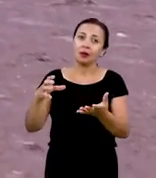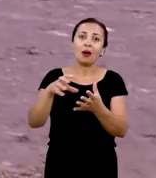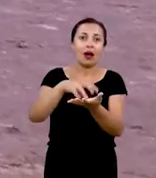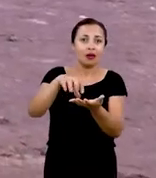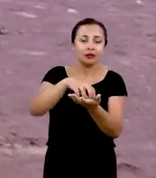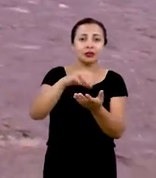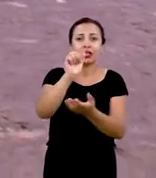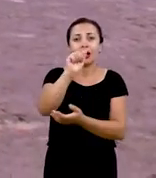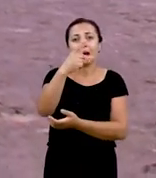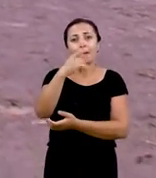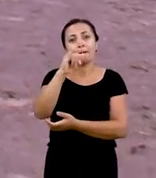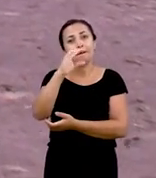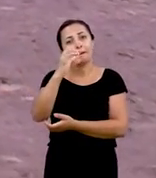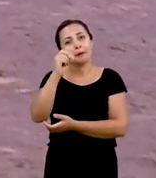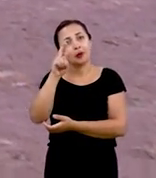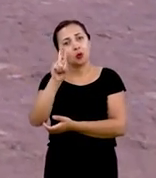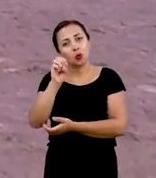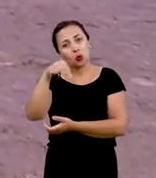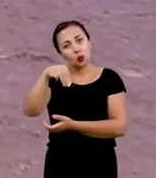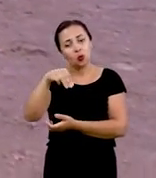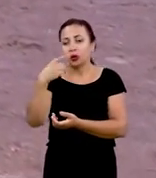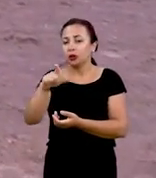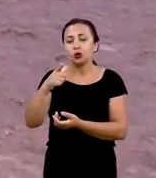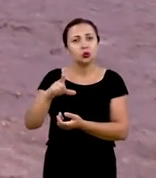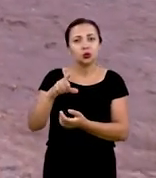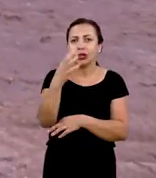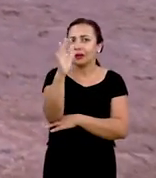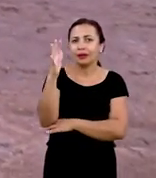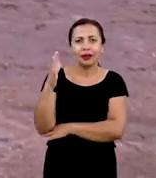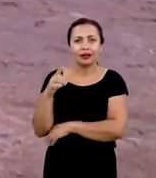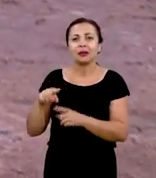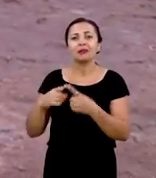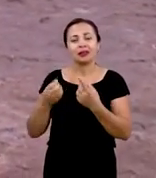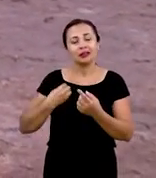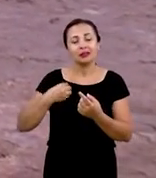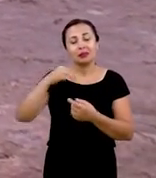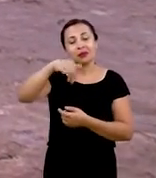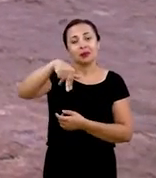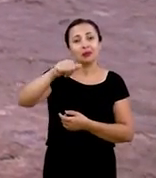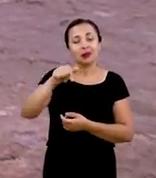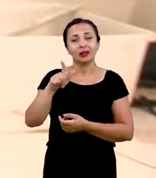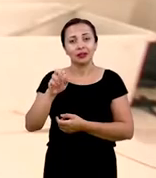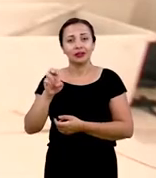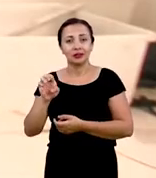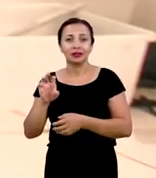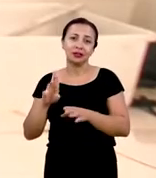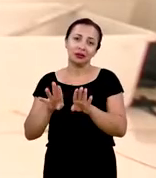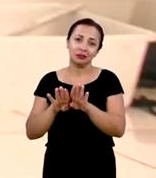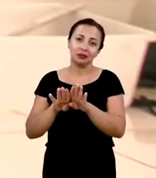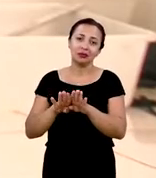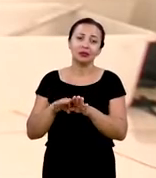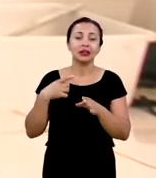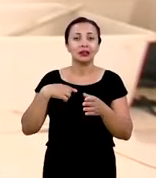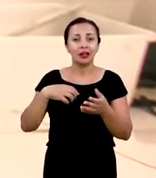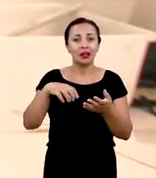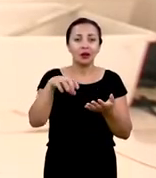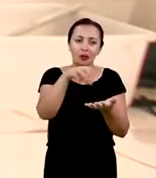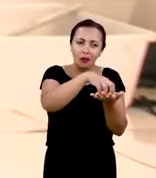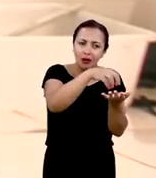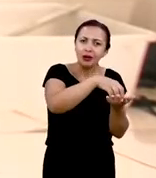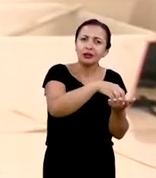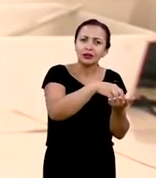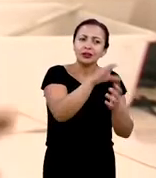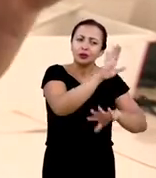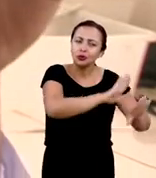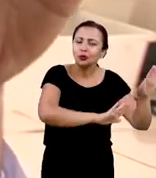apicum, que é uma área desprovida de vegetação, mas que faz parte do ecossistema manguezal também. E a gente tem uma área preservada,